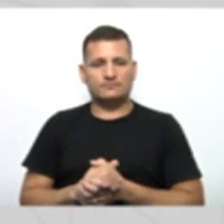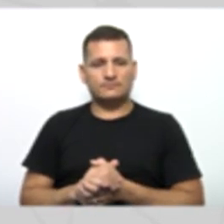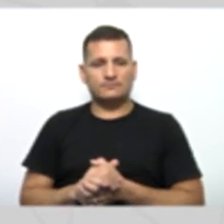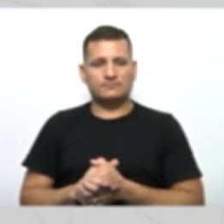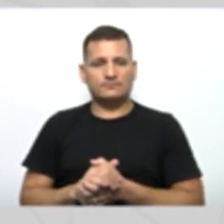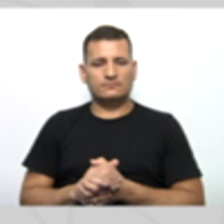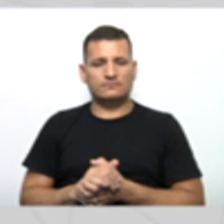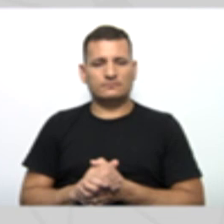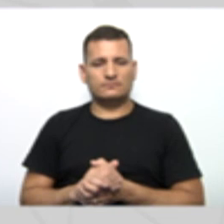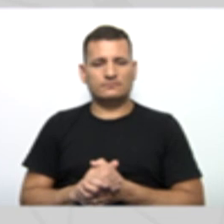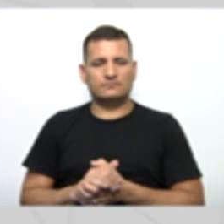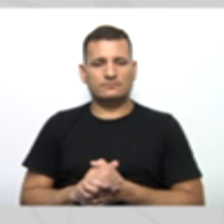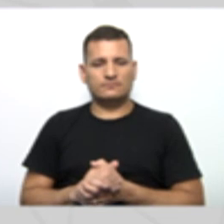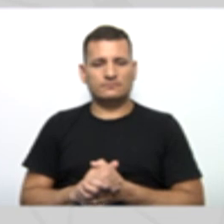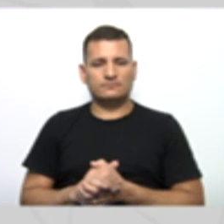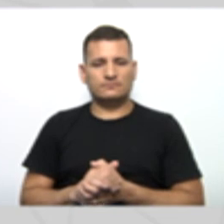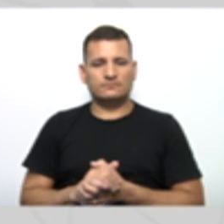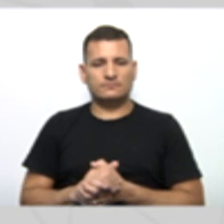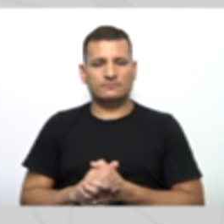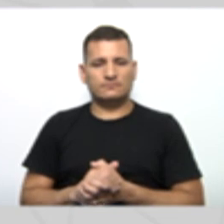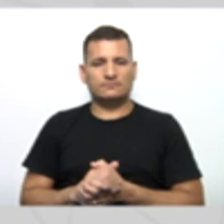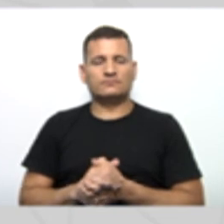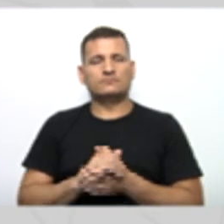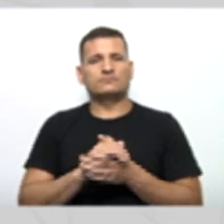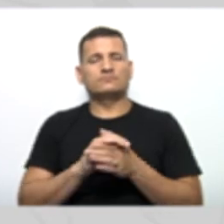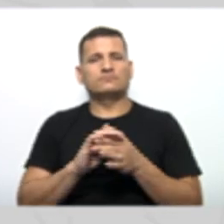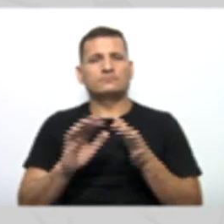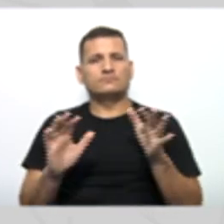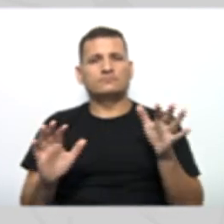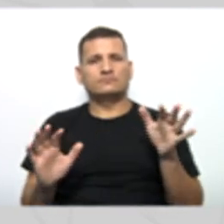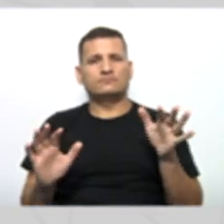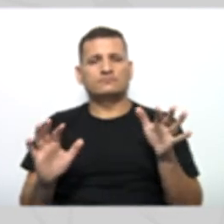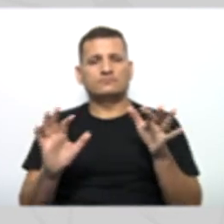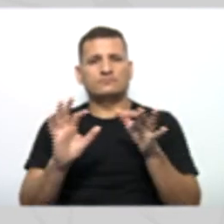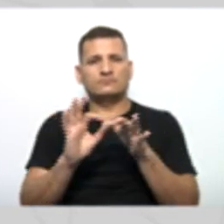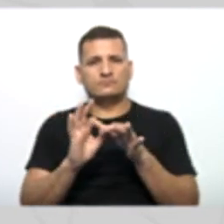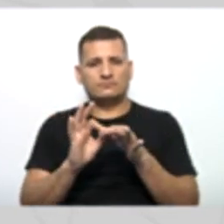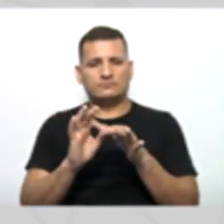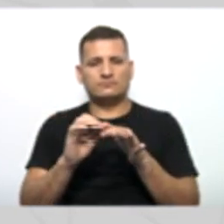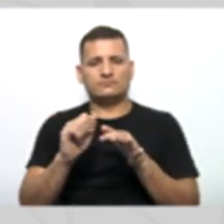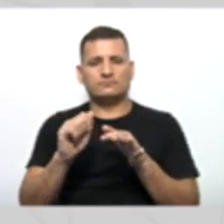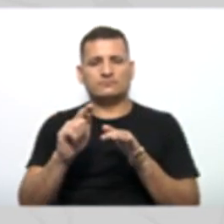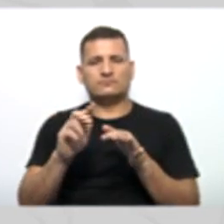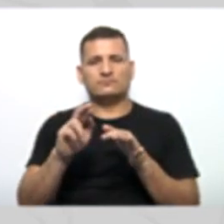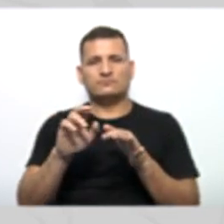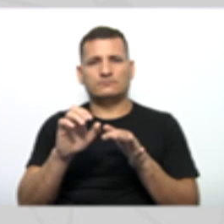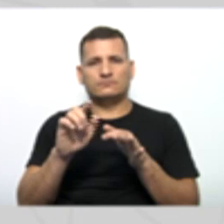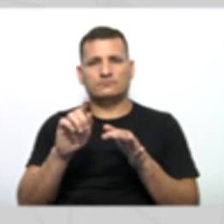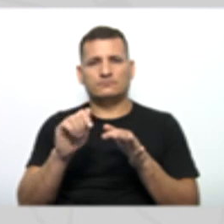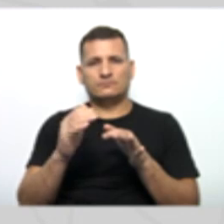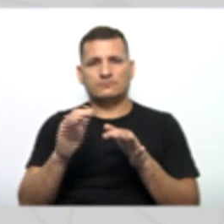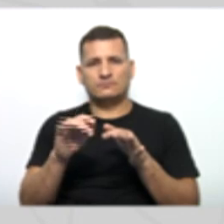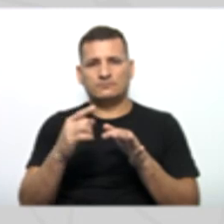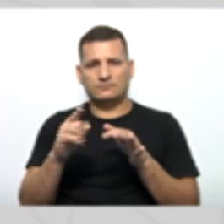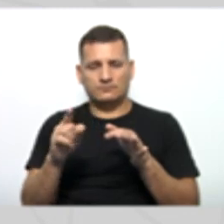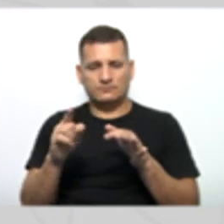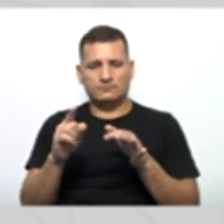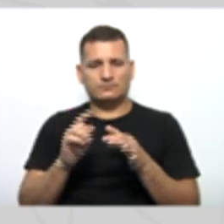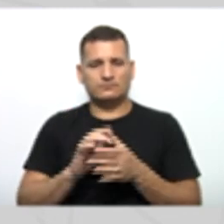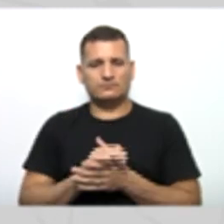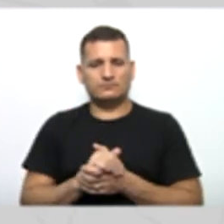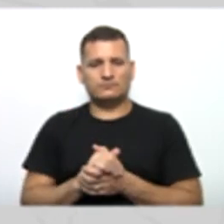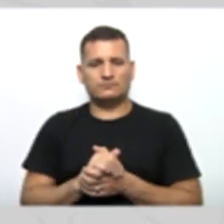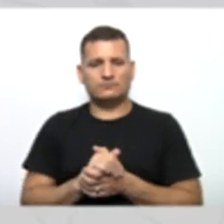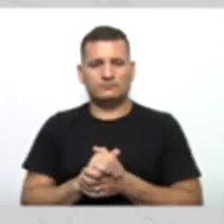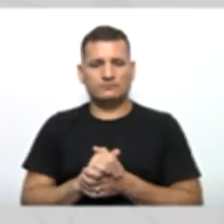exemplo de agregação. Olha a exemplificação aqui, ó. Isso daí vocês viram nas aulas anteriores,